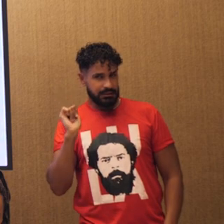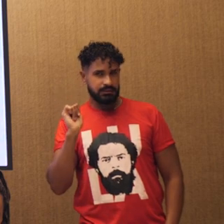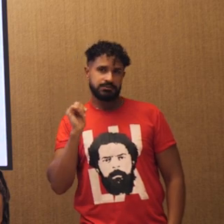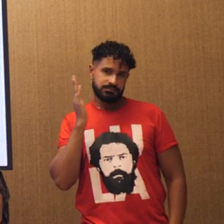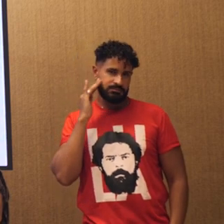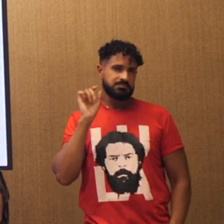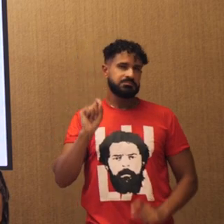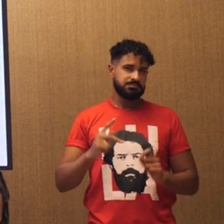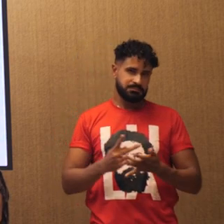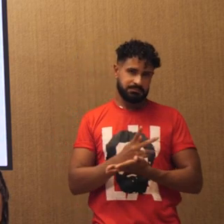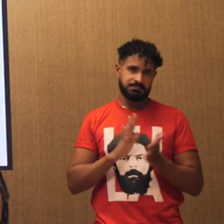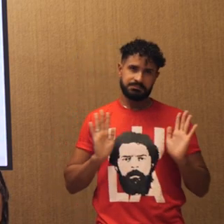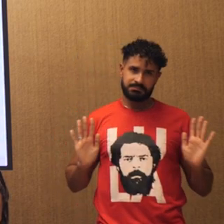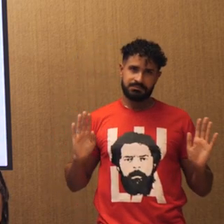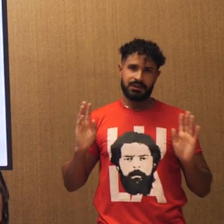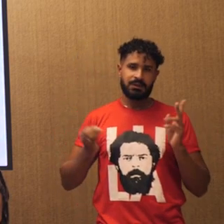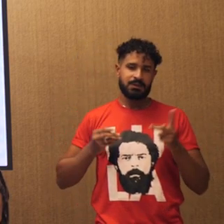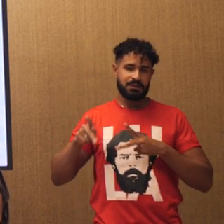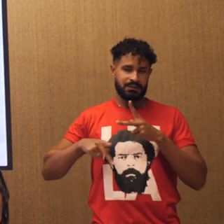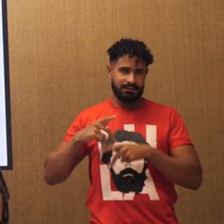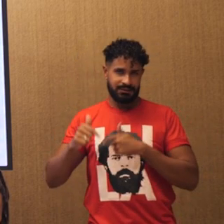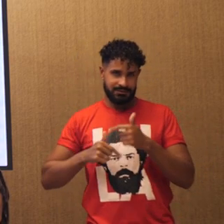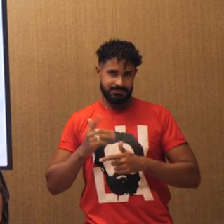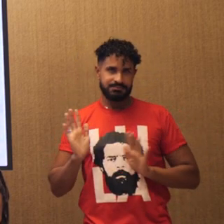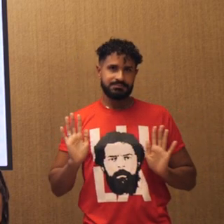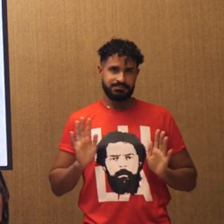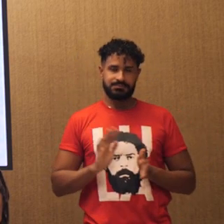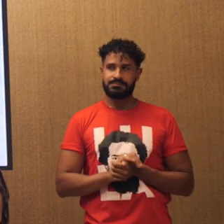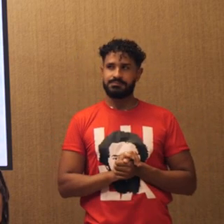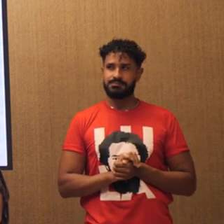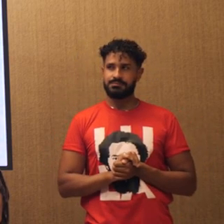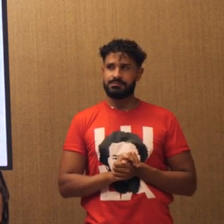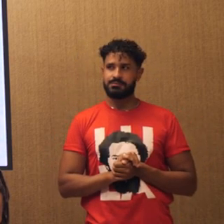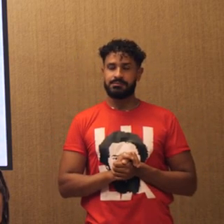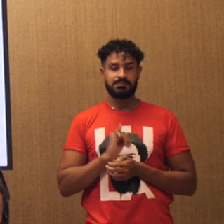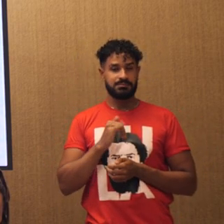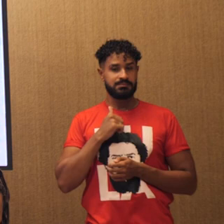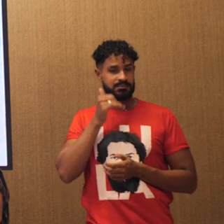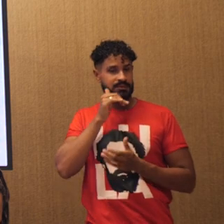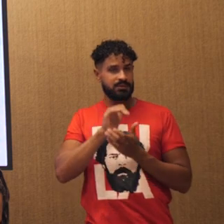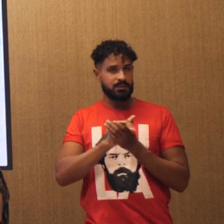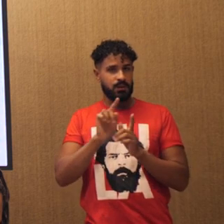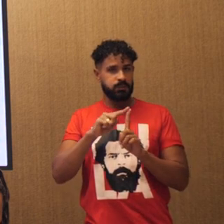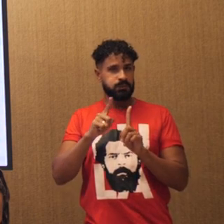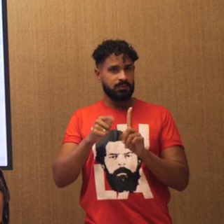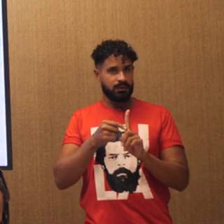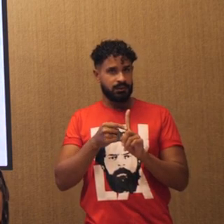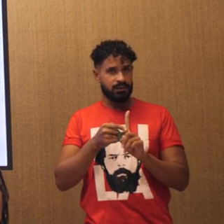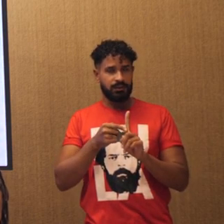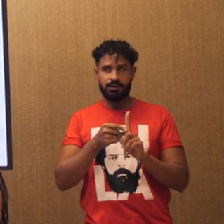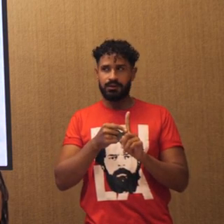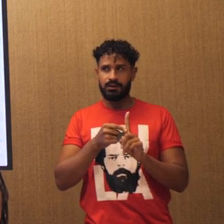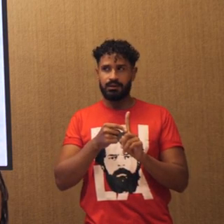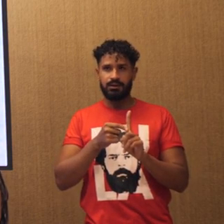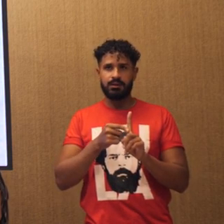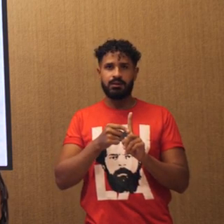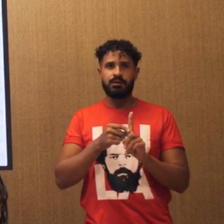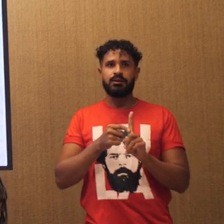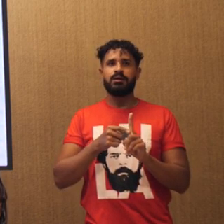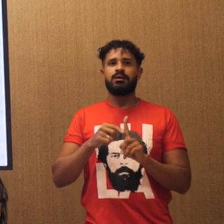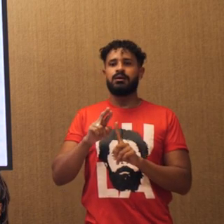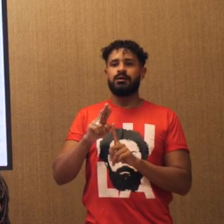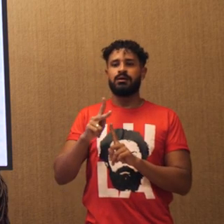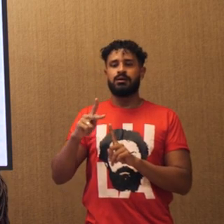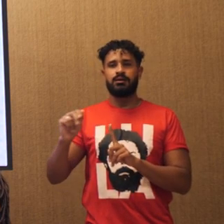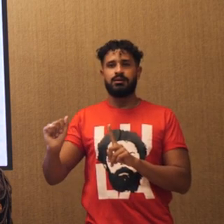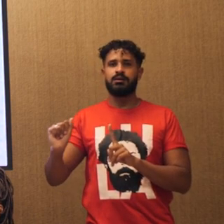que acontece, né? Como que esse povo trabalha. Caso minha esposa esteja grávida, a UPAs, o SUS